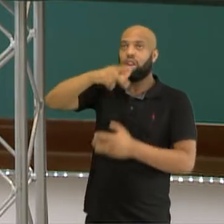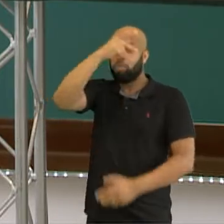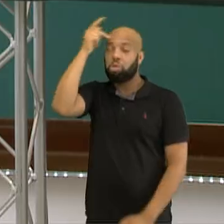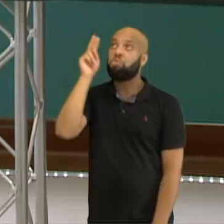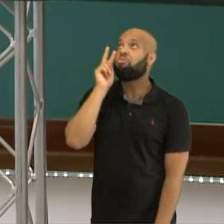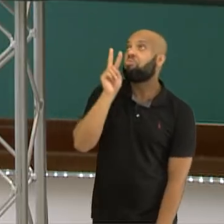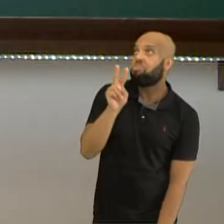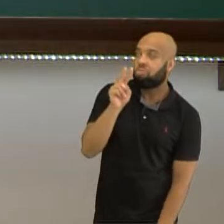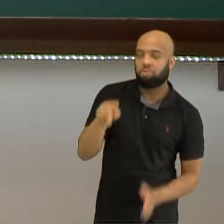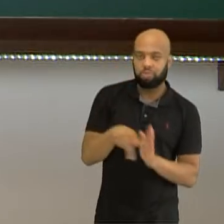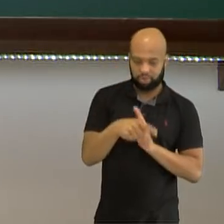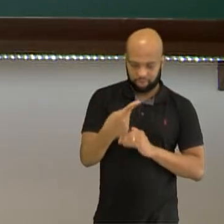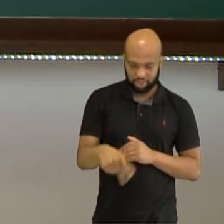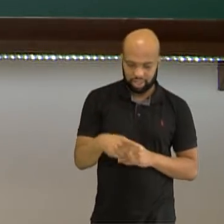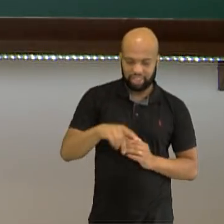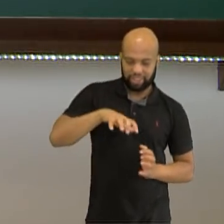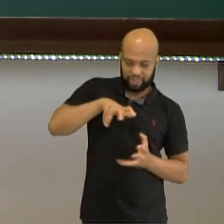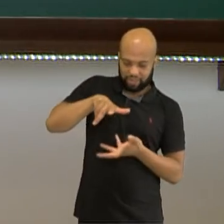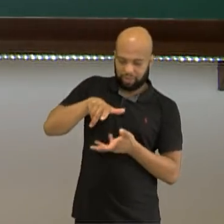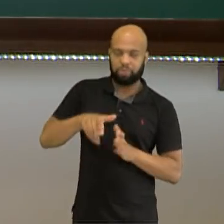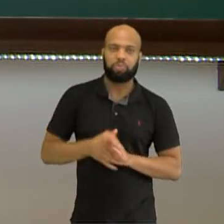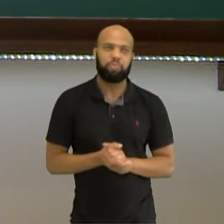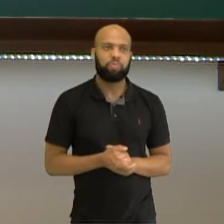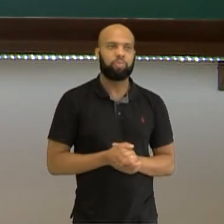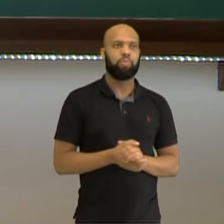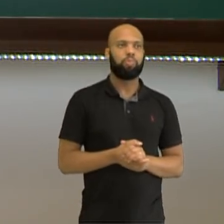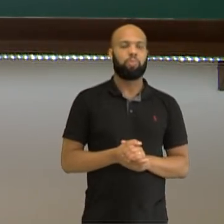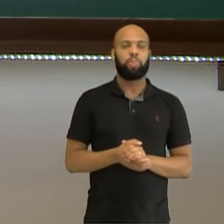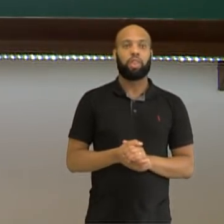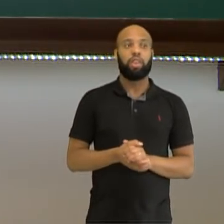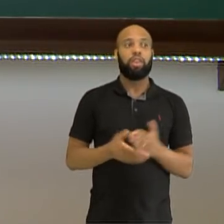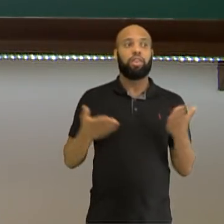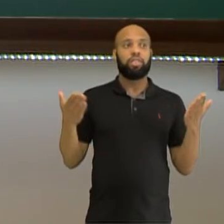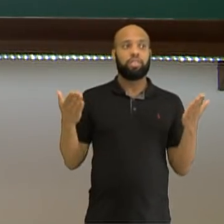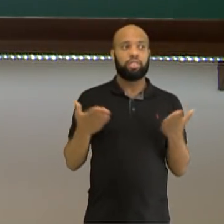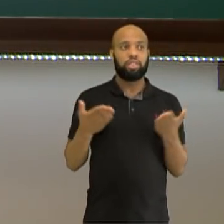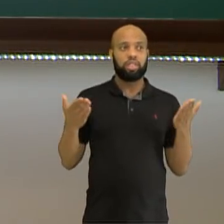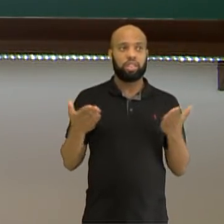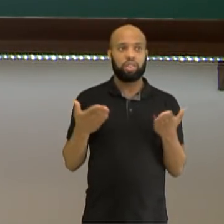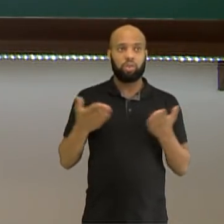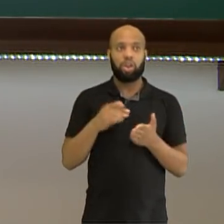do nosso planeta. Então vamos adiante? Aqui são algumas evidências. Então a